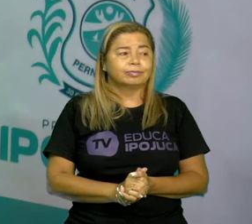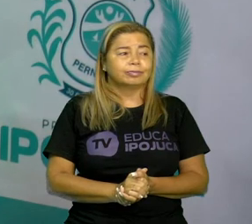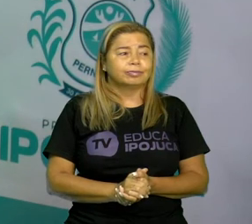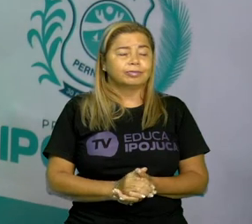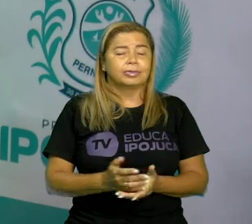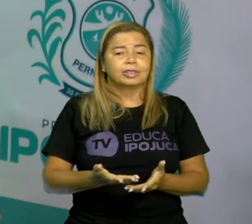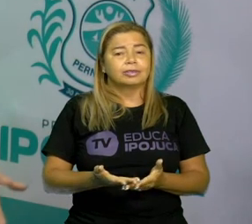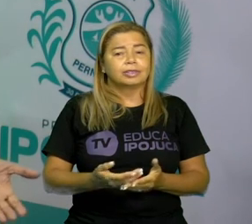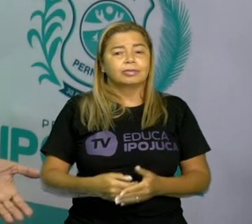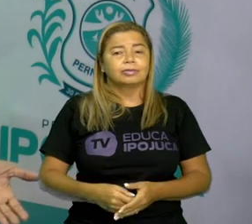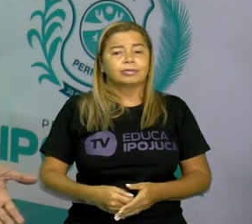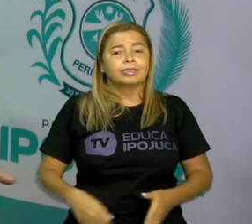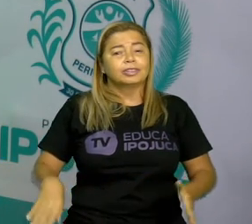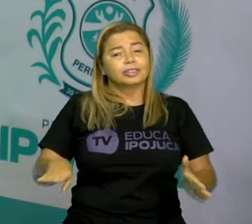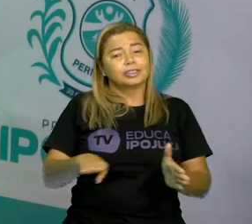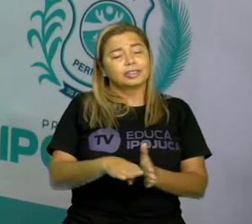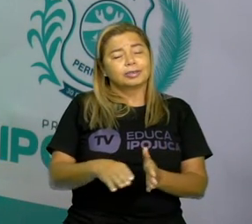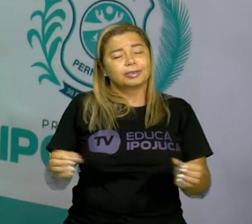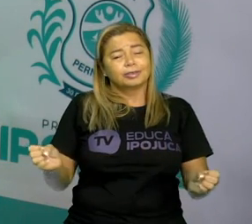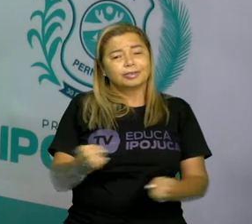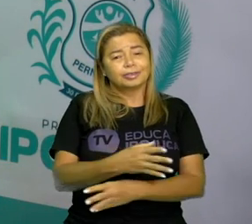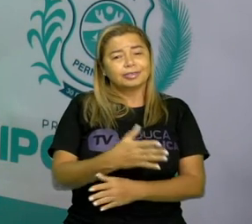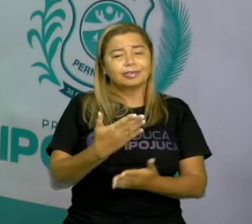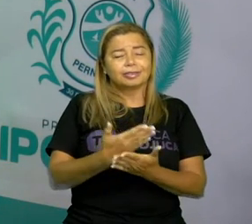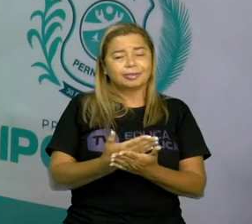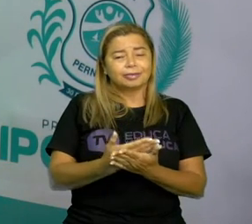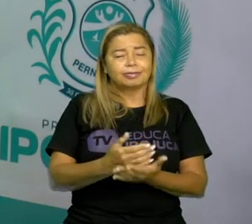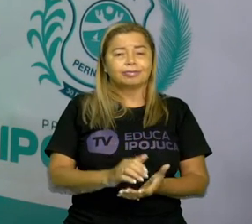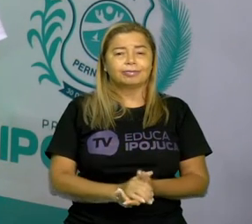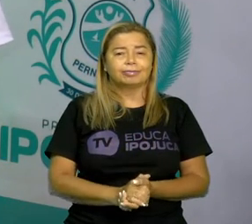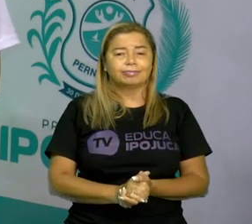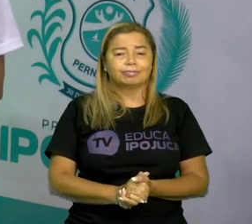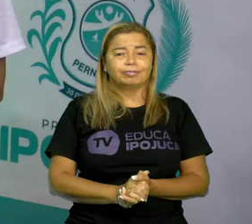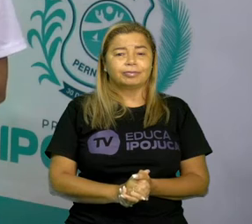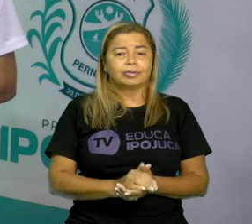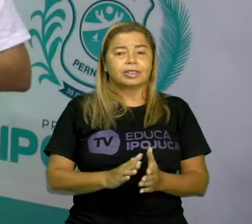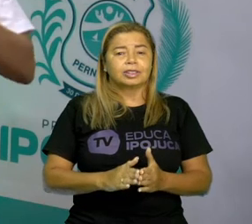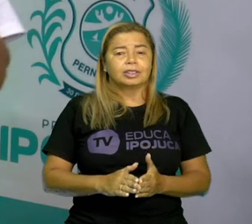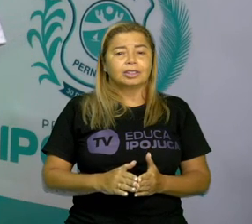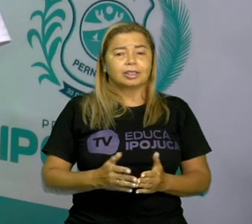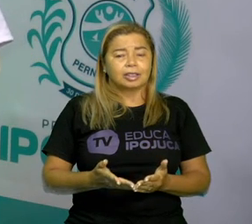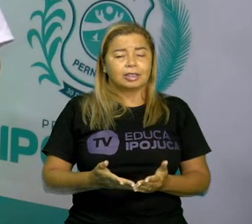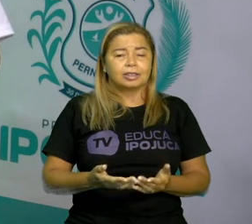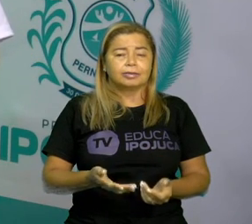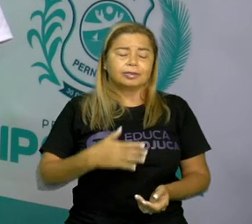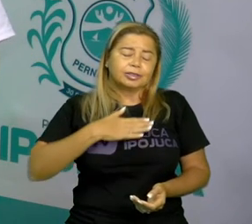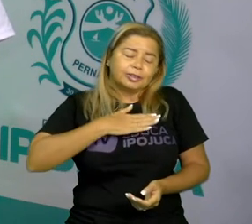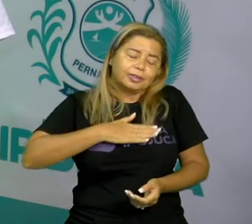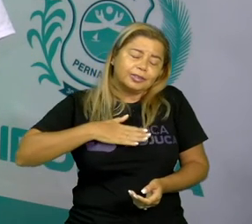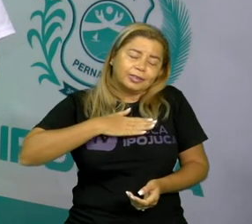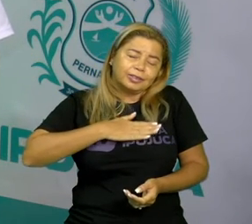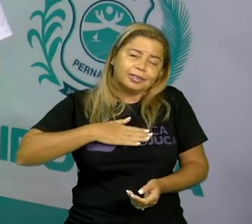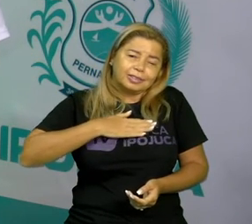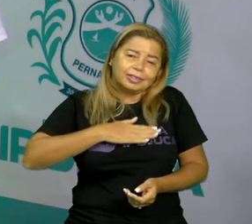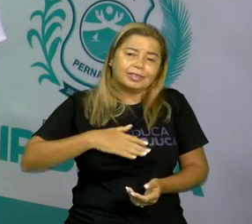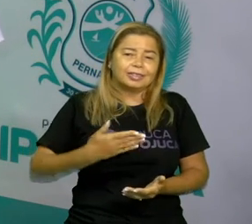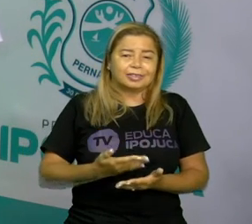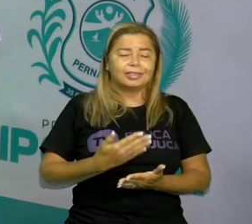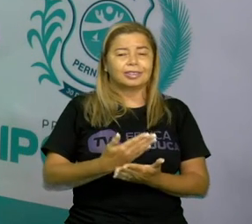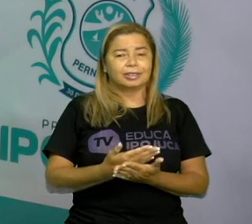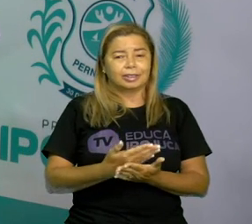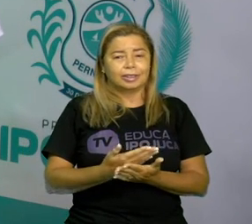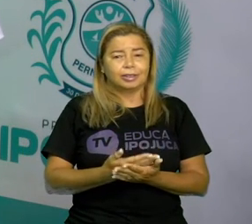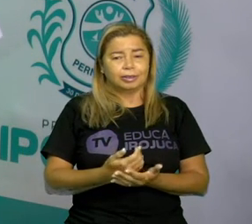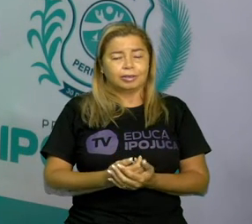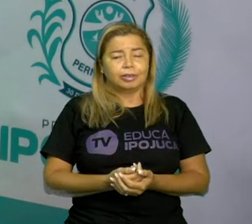Aqui nós chegamos ao final da nossa aula e eu espero que vocês tenham gostado muito e que